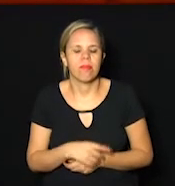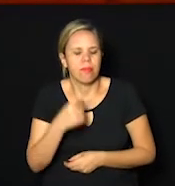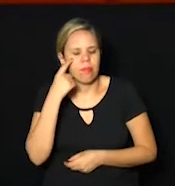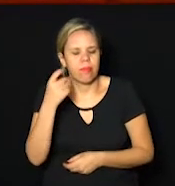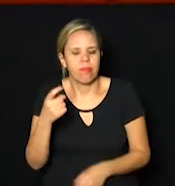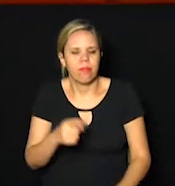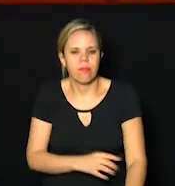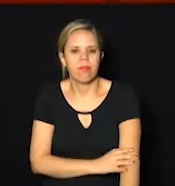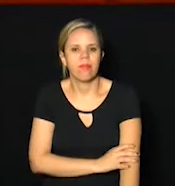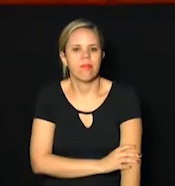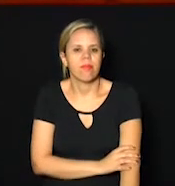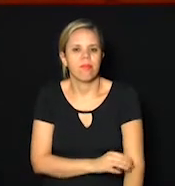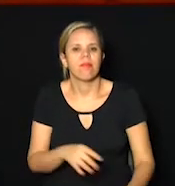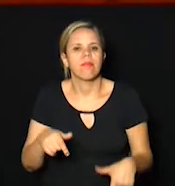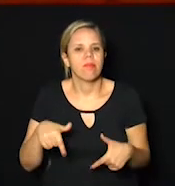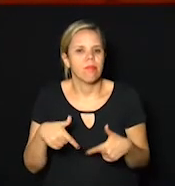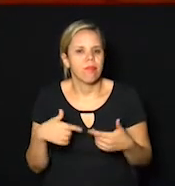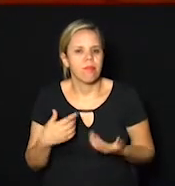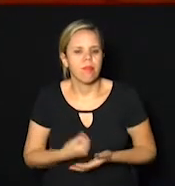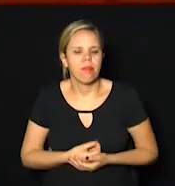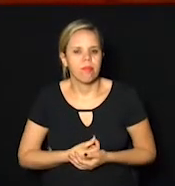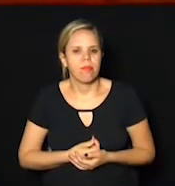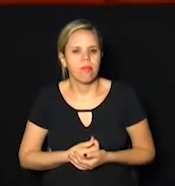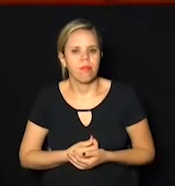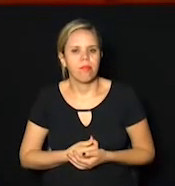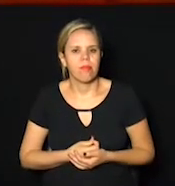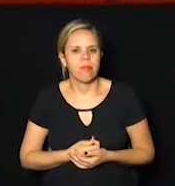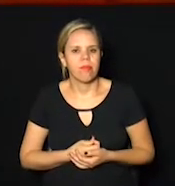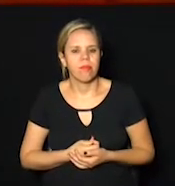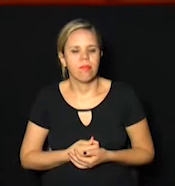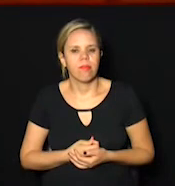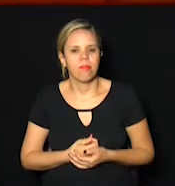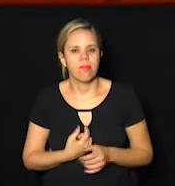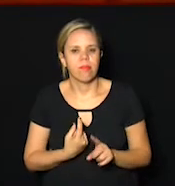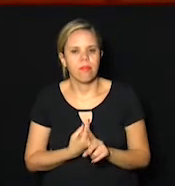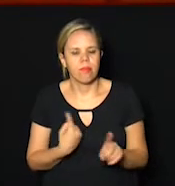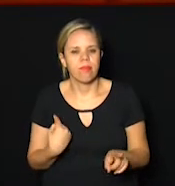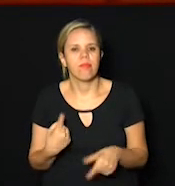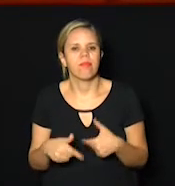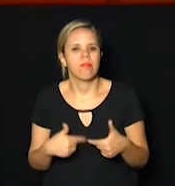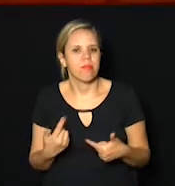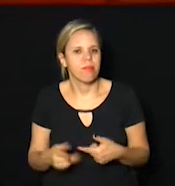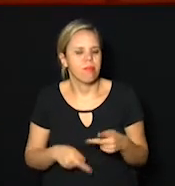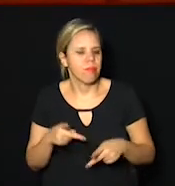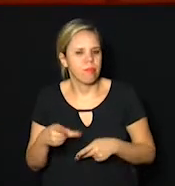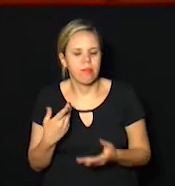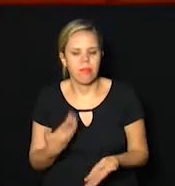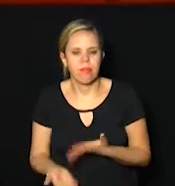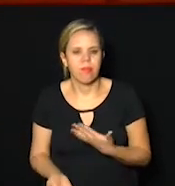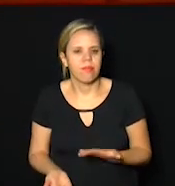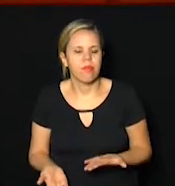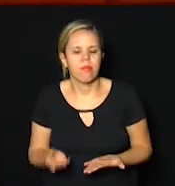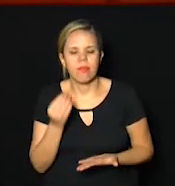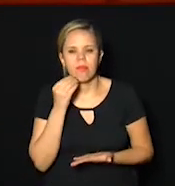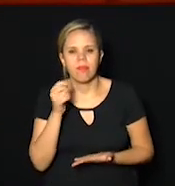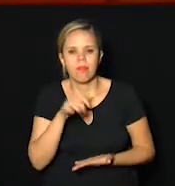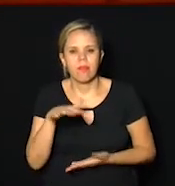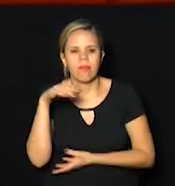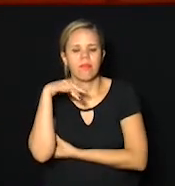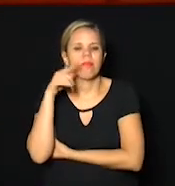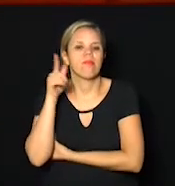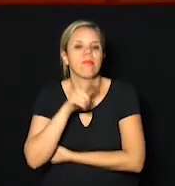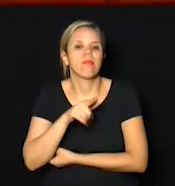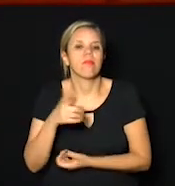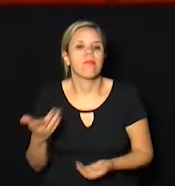intenção de trabalhar de forma isolada. Essas pessoas estão perdendo, né? Em geral, quem está